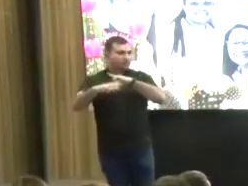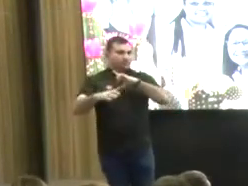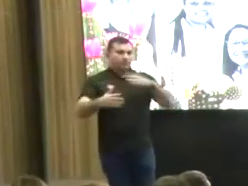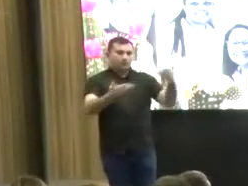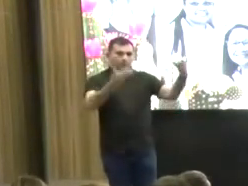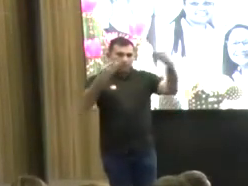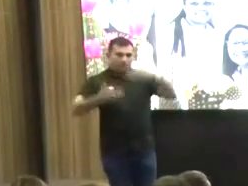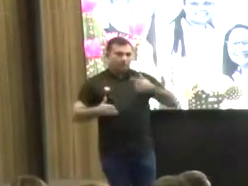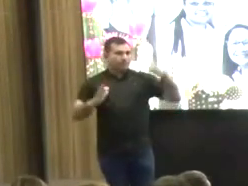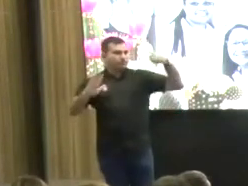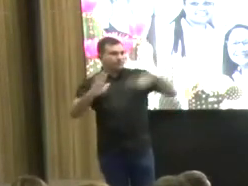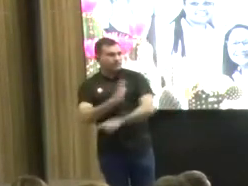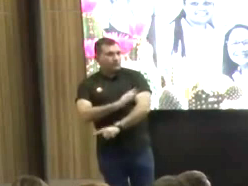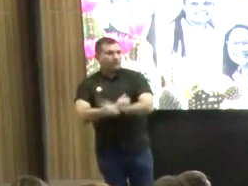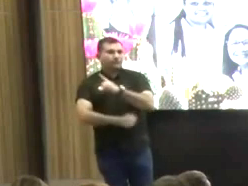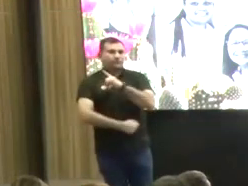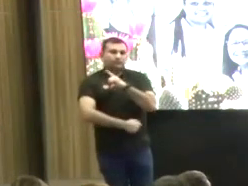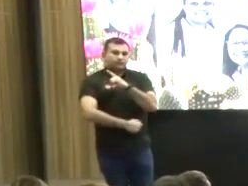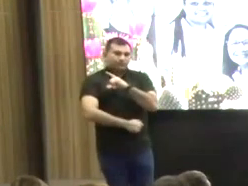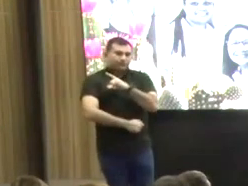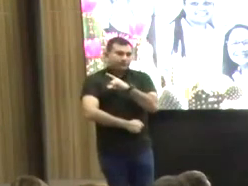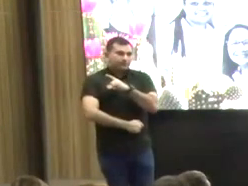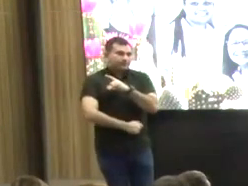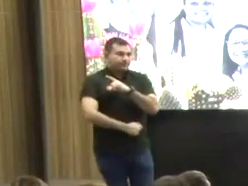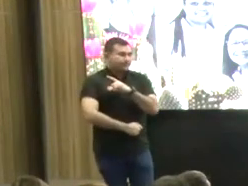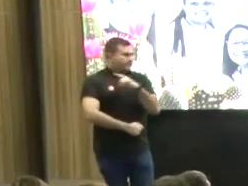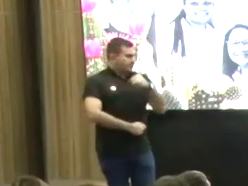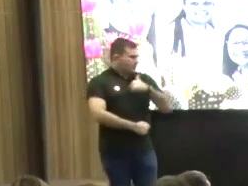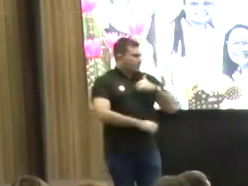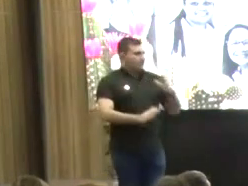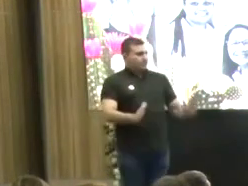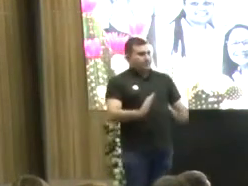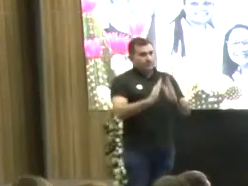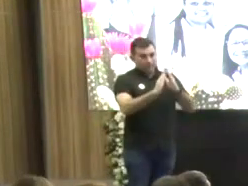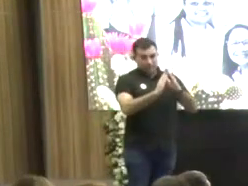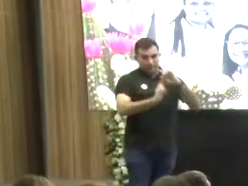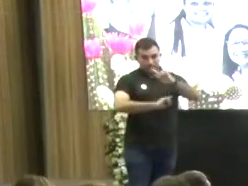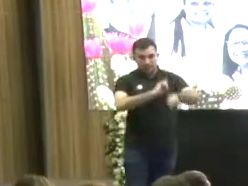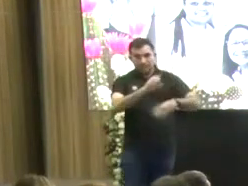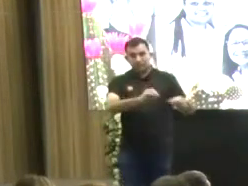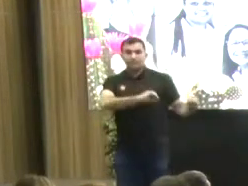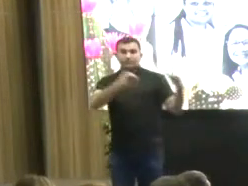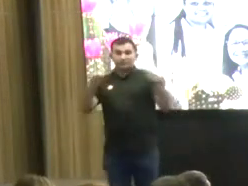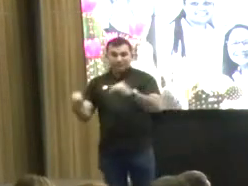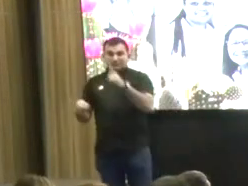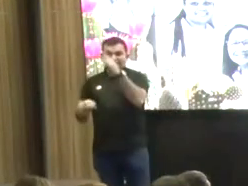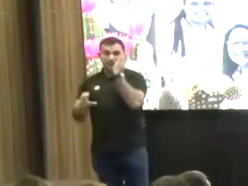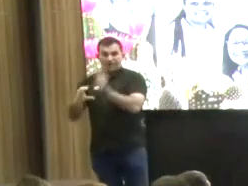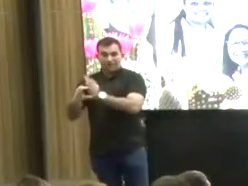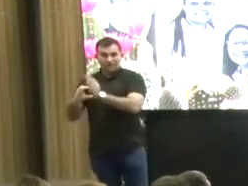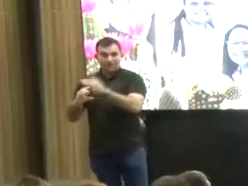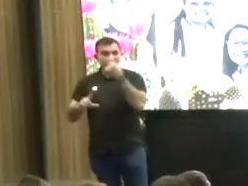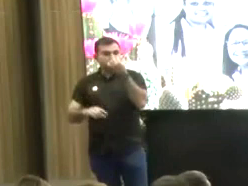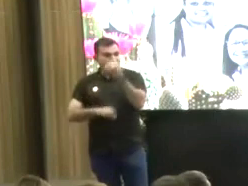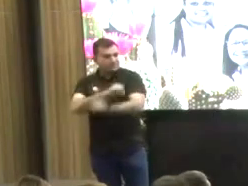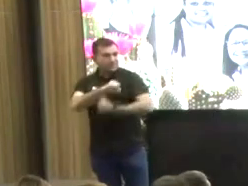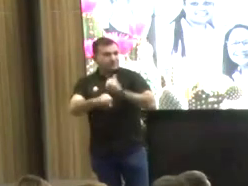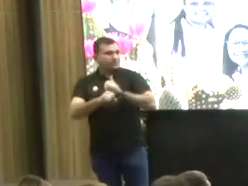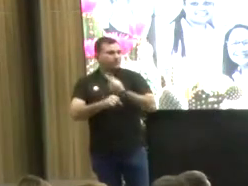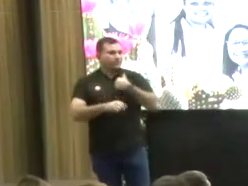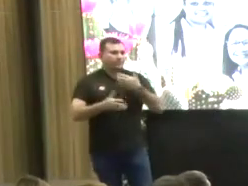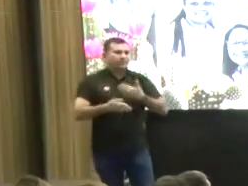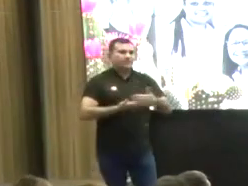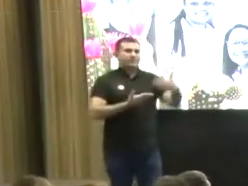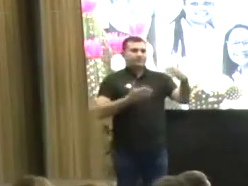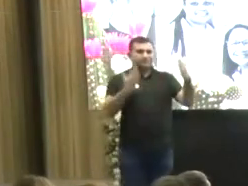profundidade. Quando aqui eu morei, e depois morei 6 anos em Caicó, eu comecei a comparar e a perceber